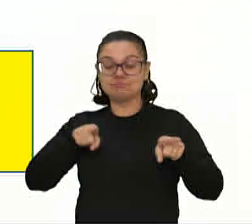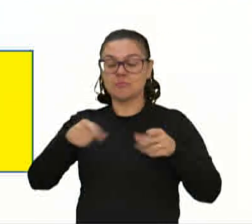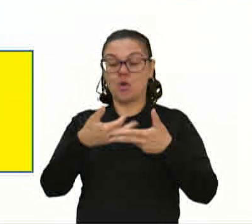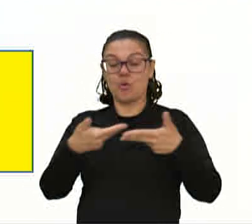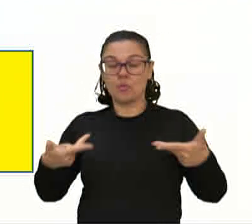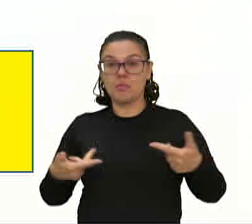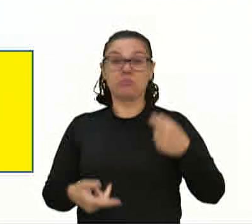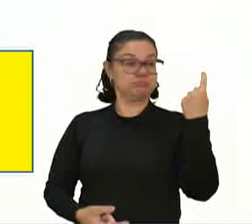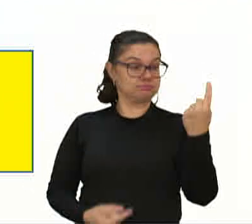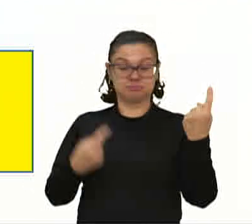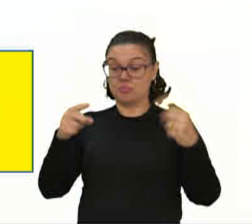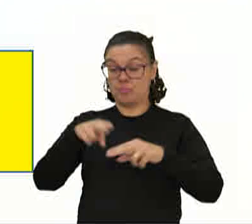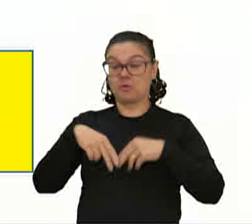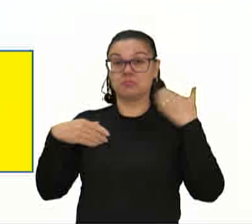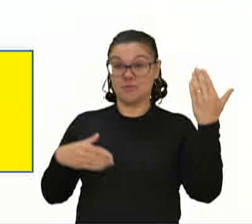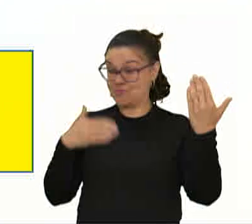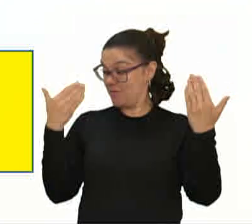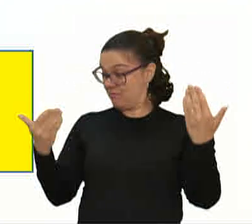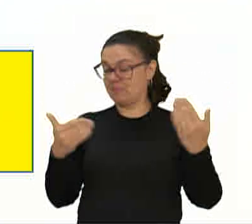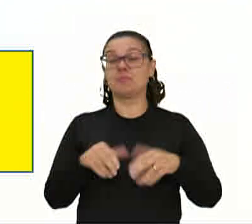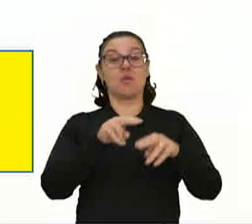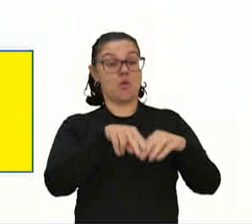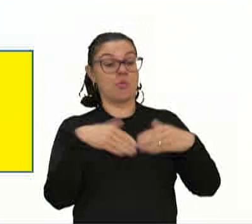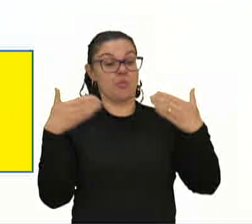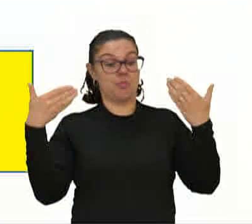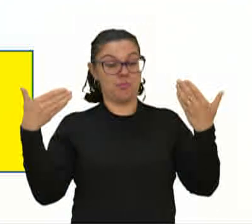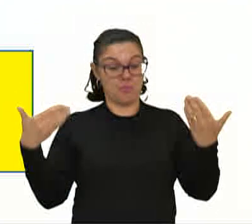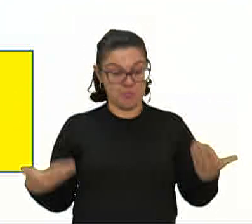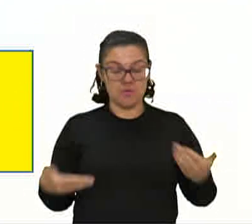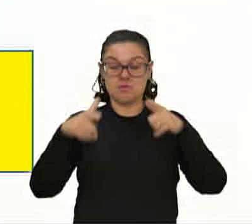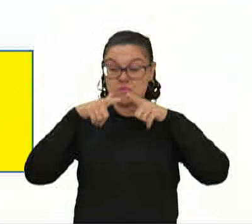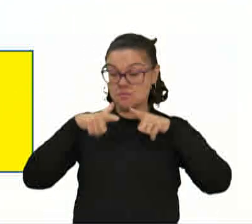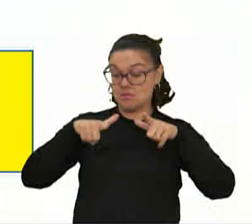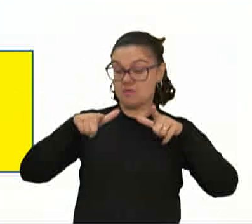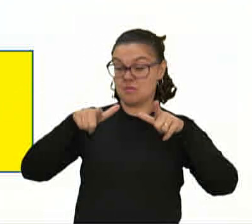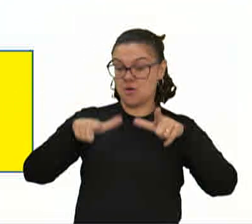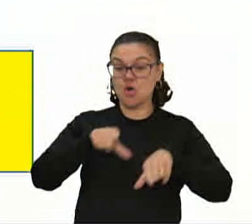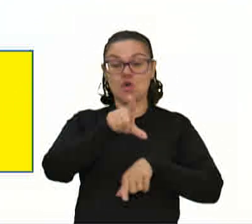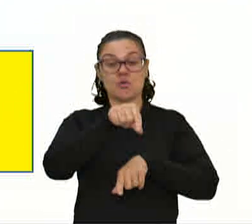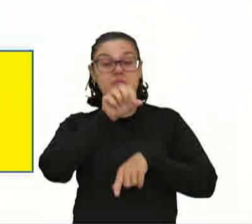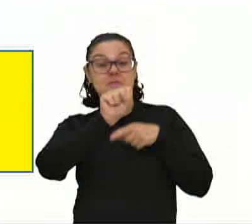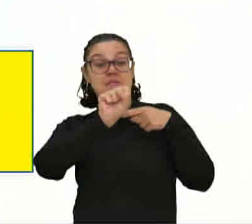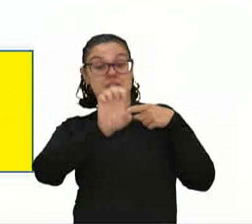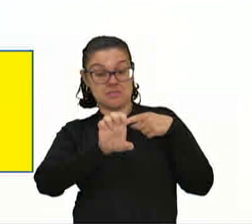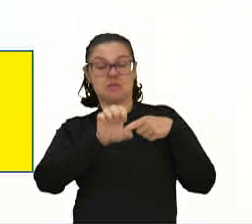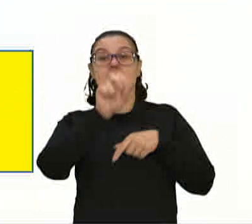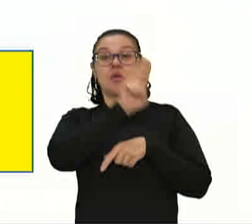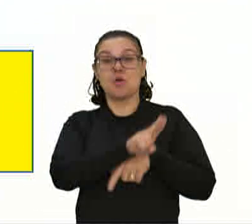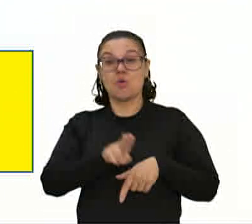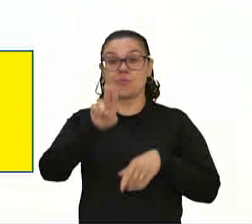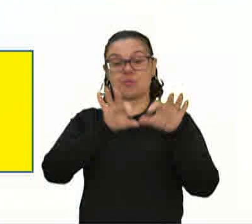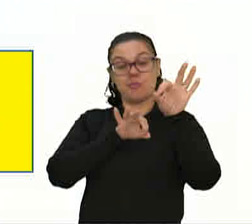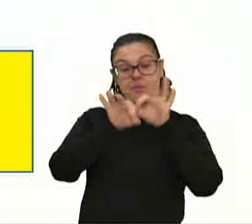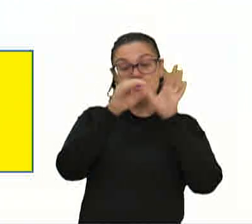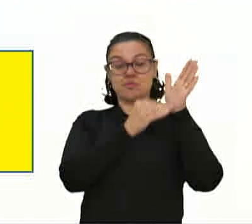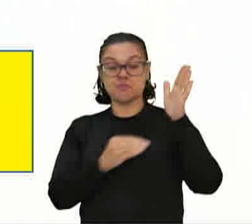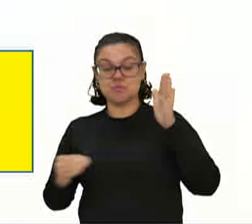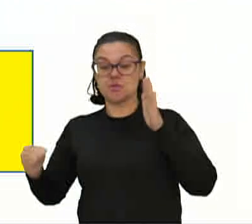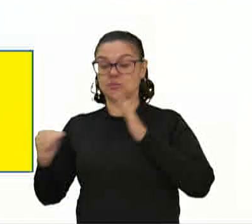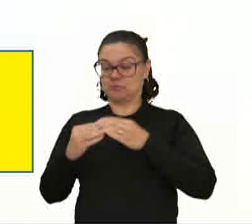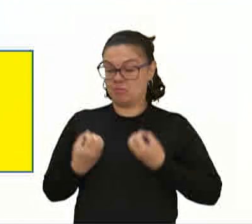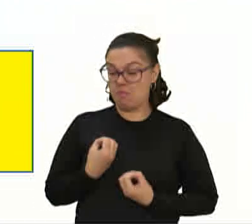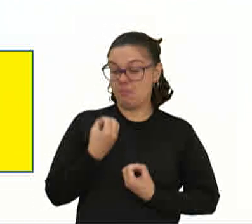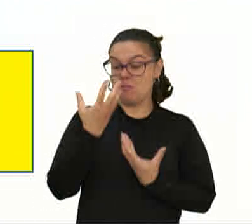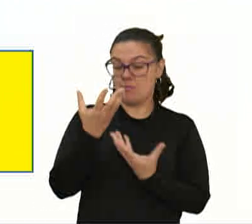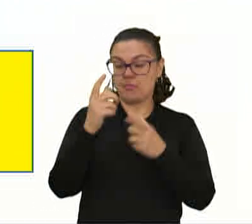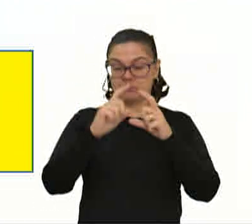integral de uma em função de outra. Por isso, a locução condicionante, ou se, nos versos organiza toda a expressão poética